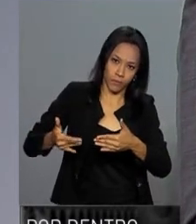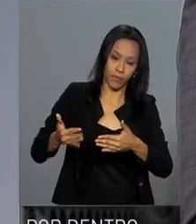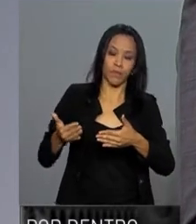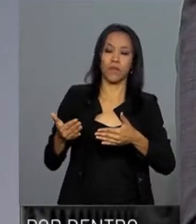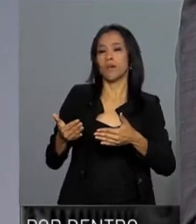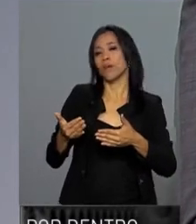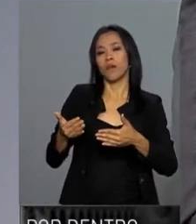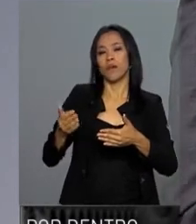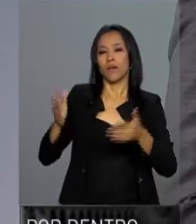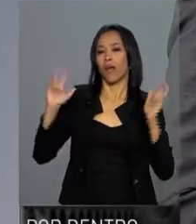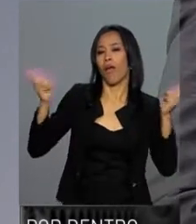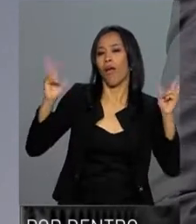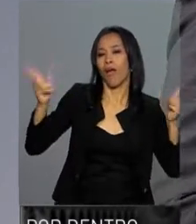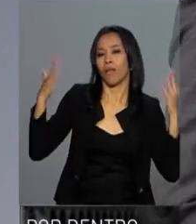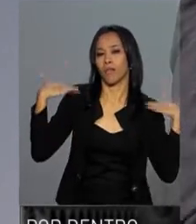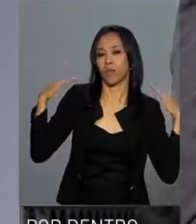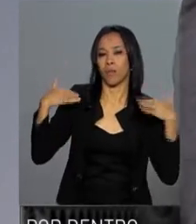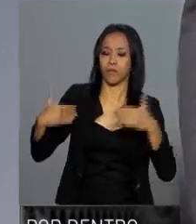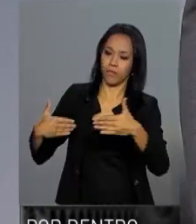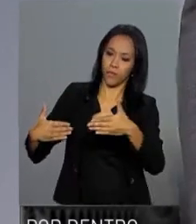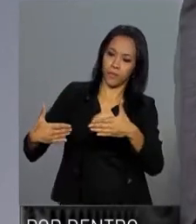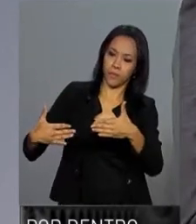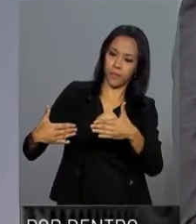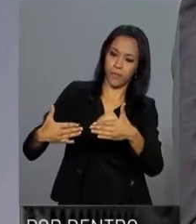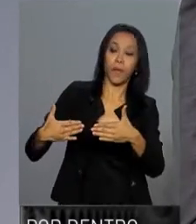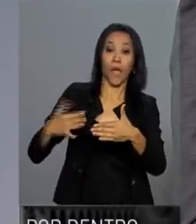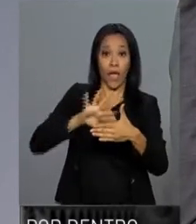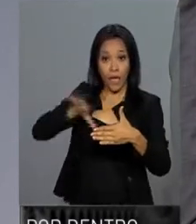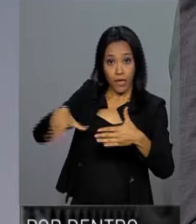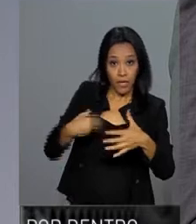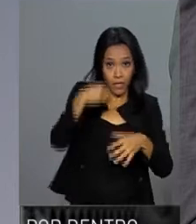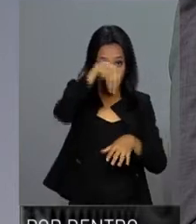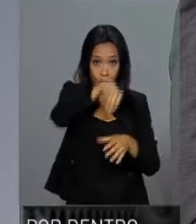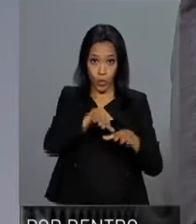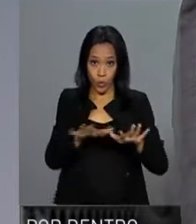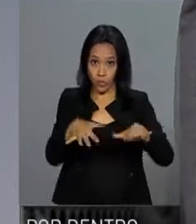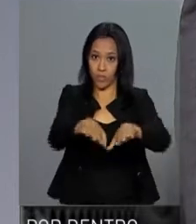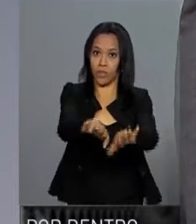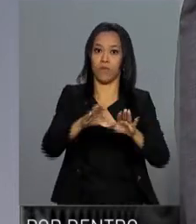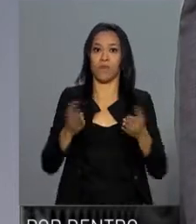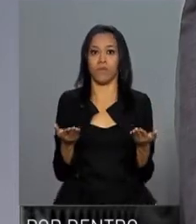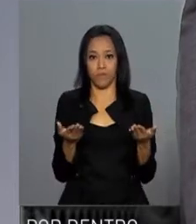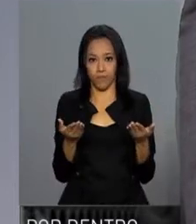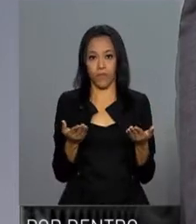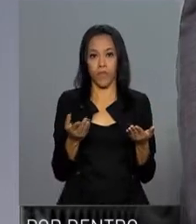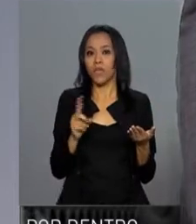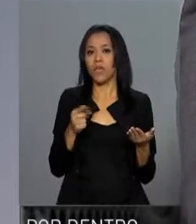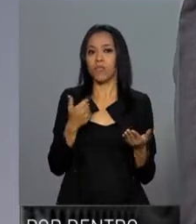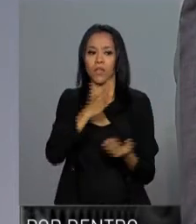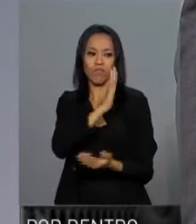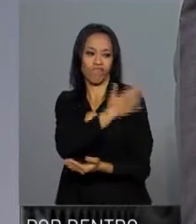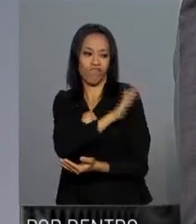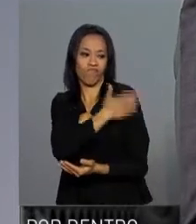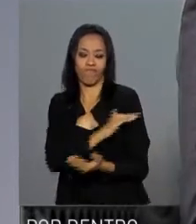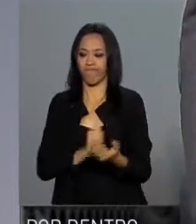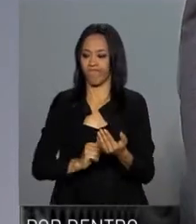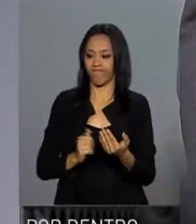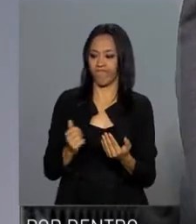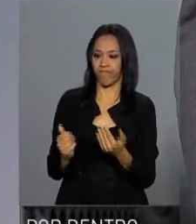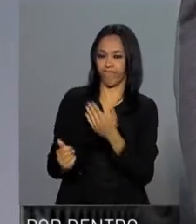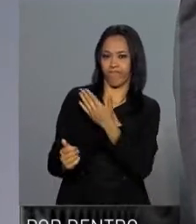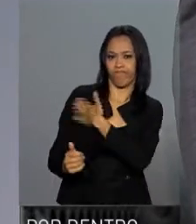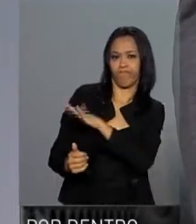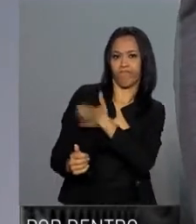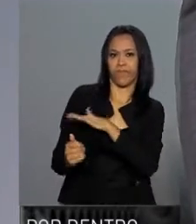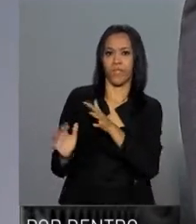construção do lar dizia ele ao mesmo tempo que ele seja inclusivo que ele não discrimine nenhum jovem por